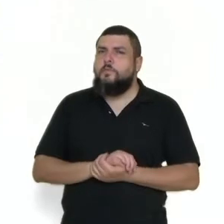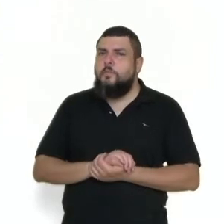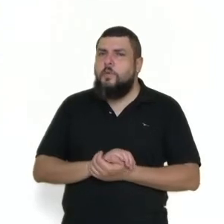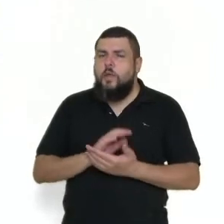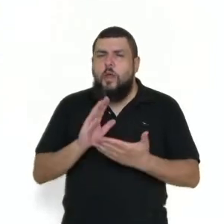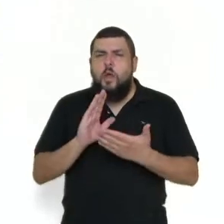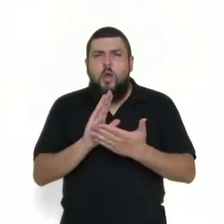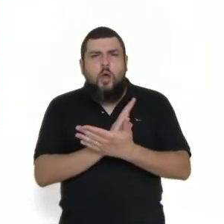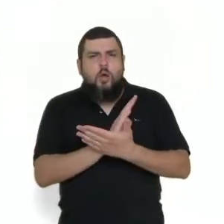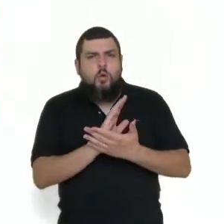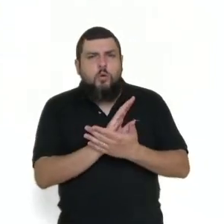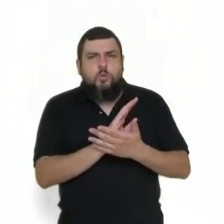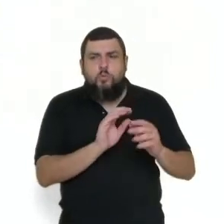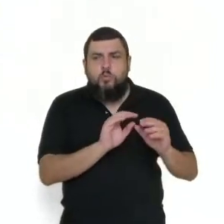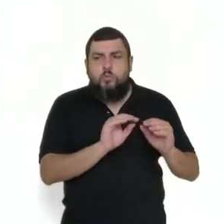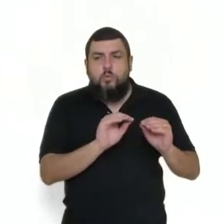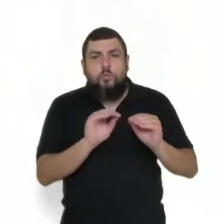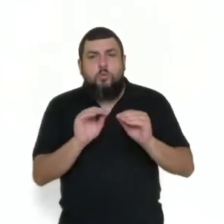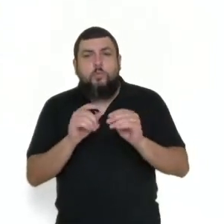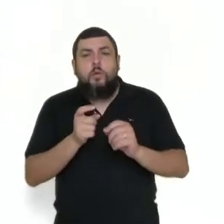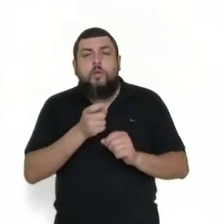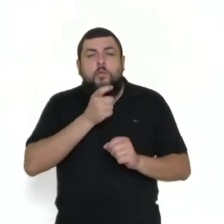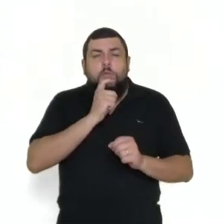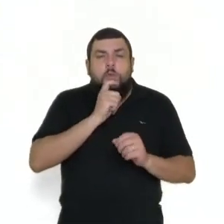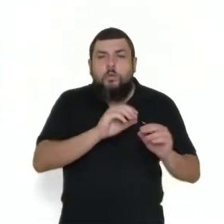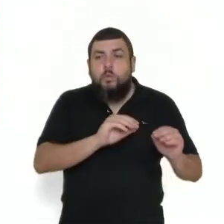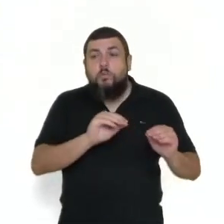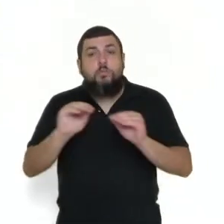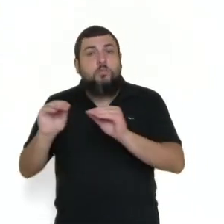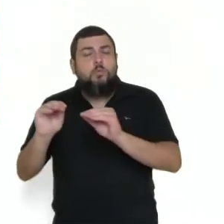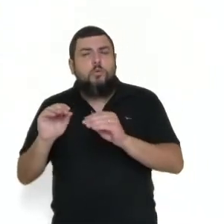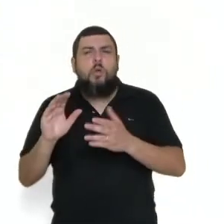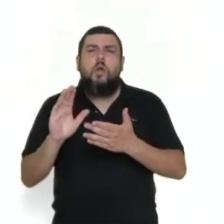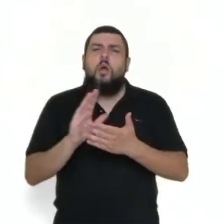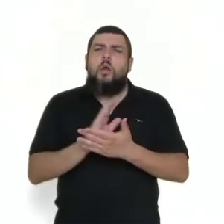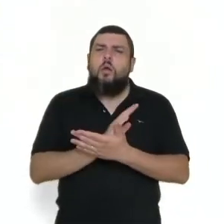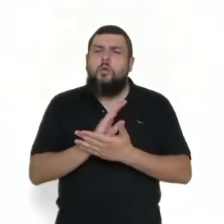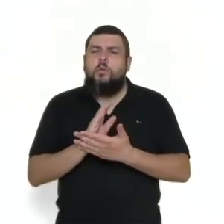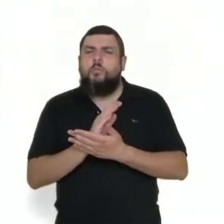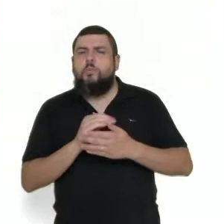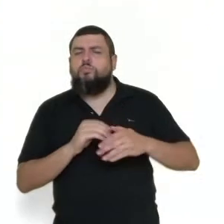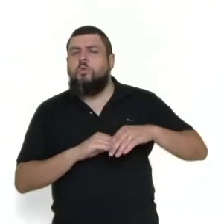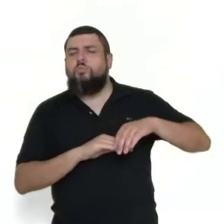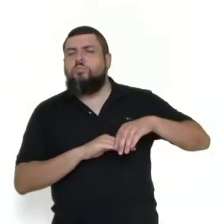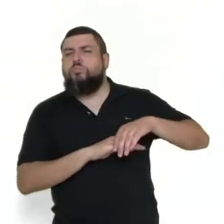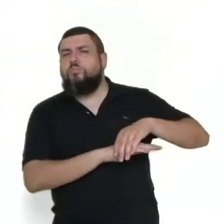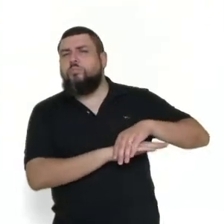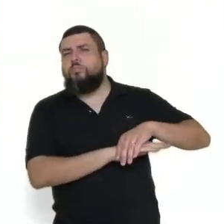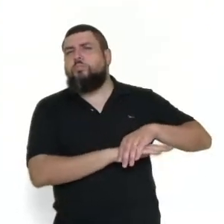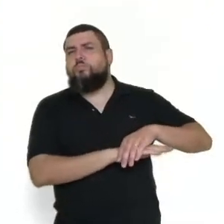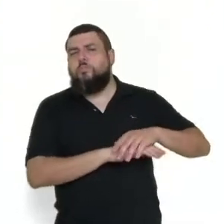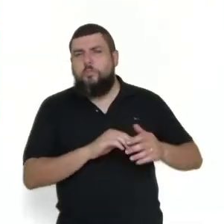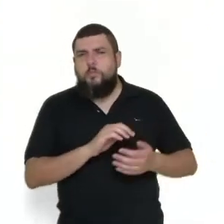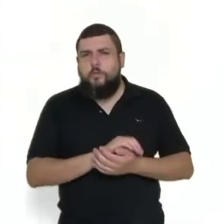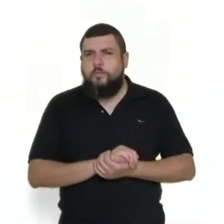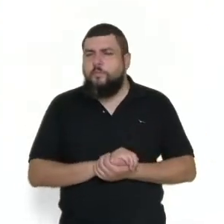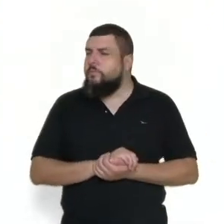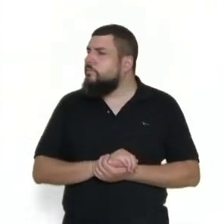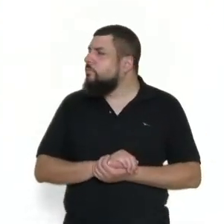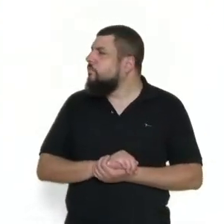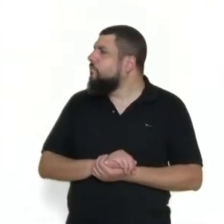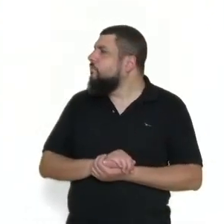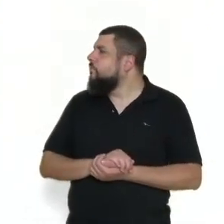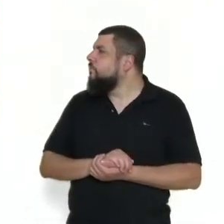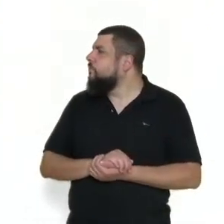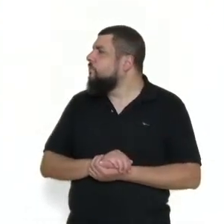e outros hibernam nesses períodos ali de inverno, por exemplo. Dentro da flora nós temos o meiro, a faia, a nogueira, plátano,